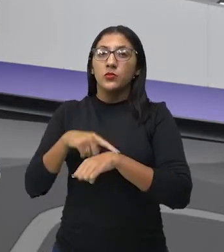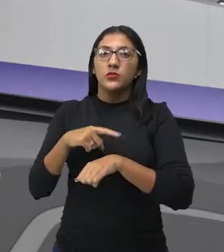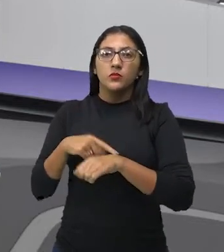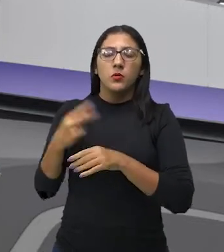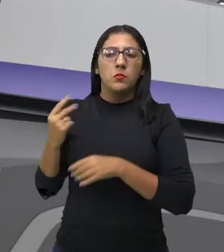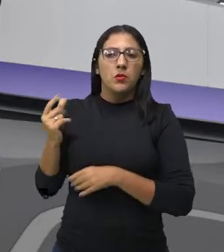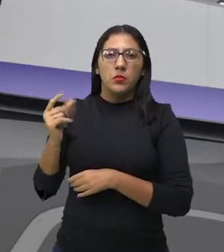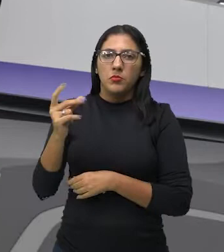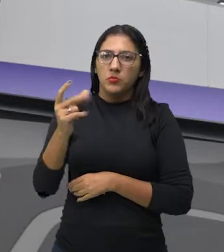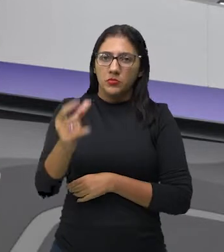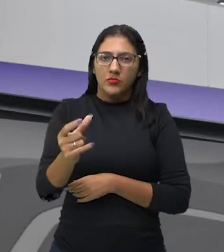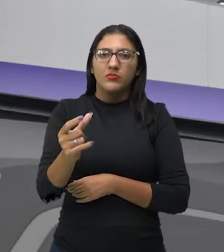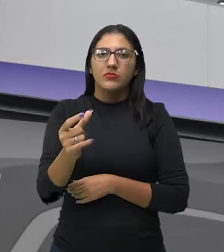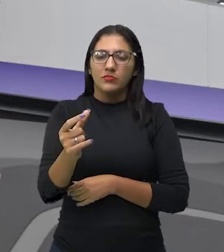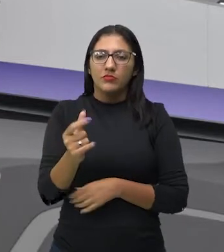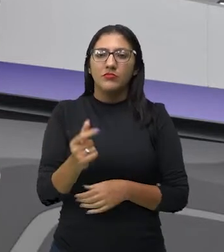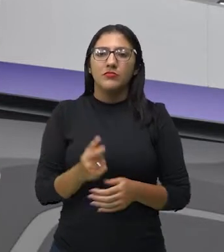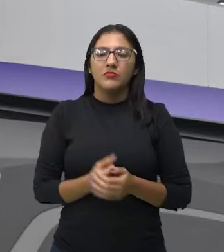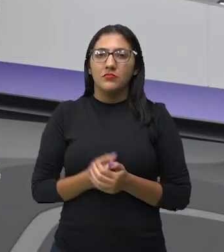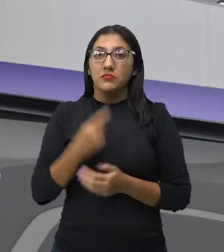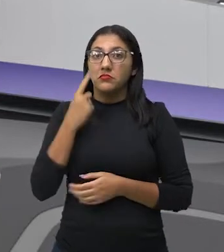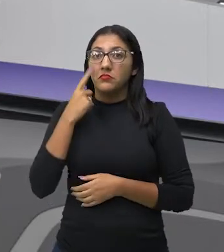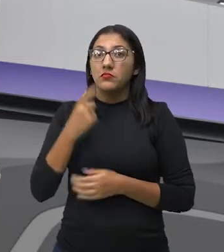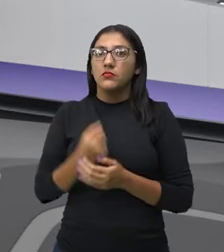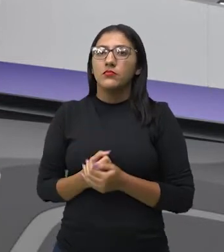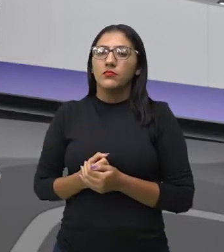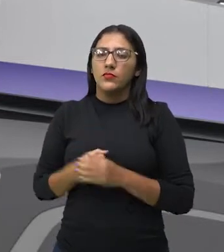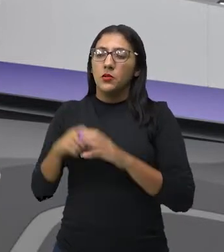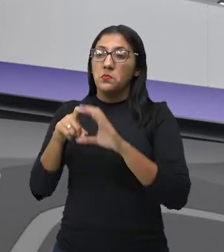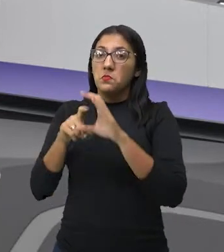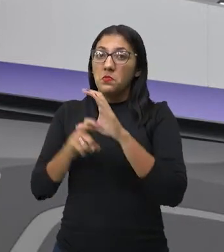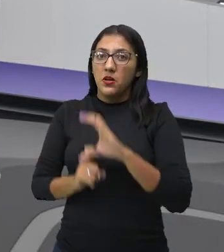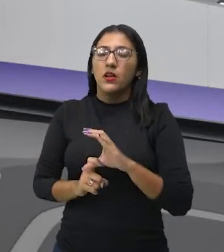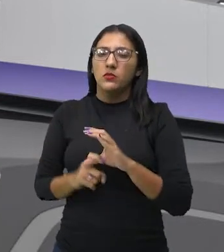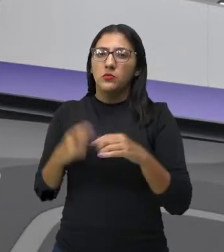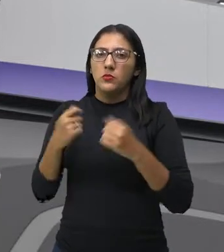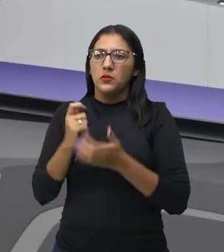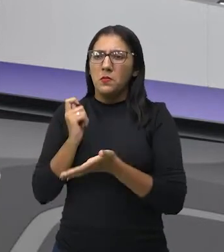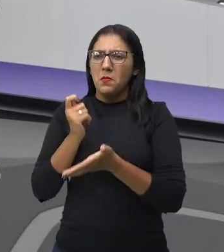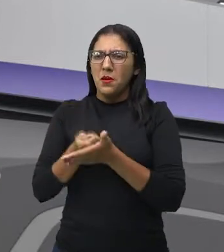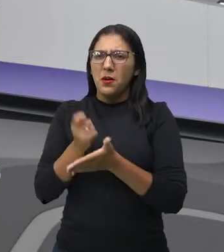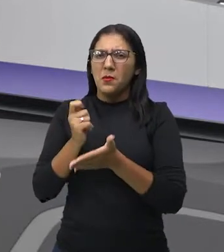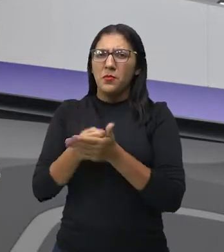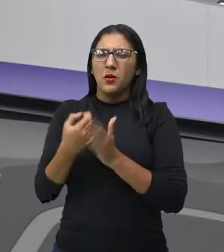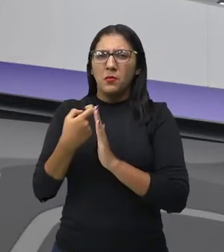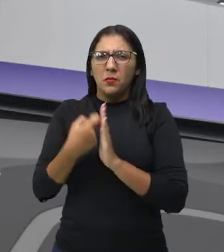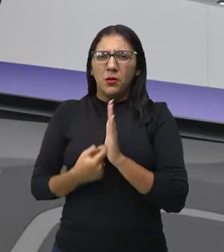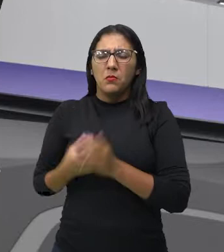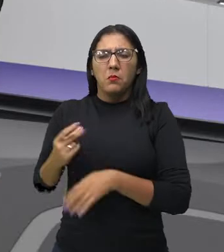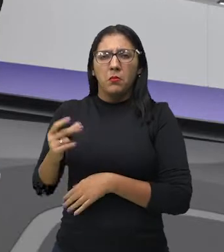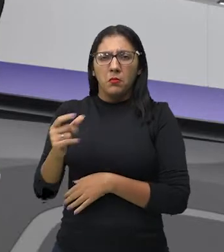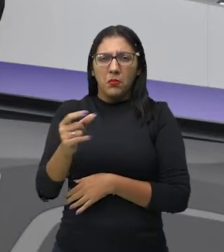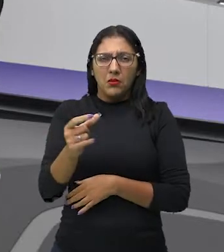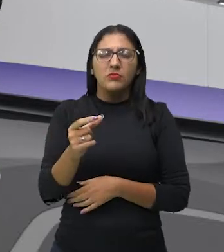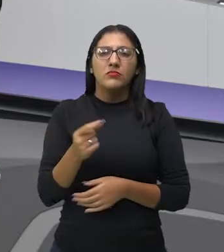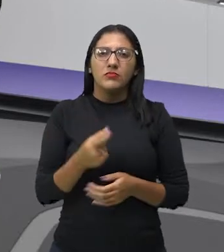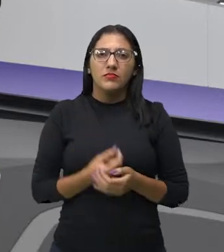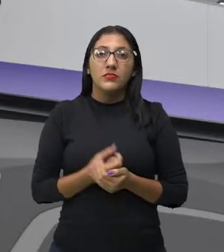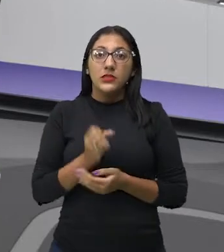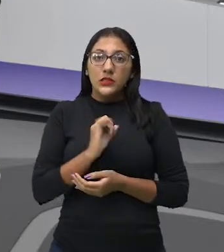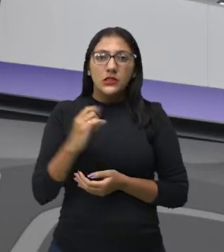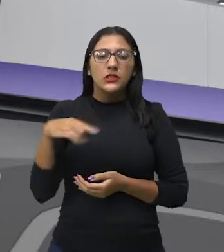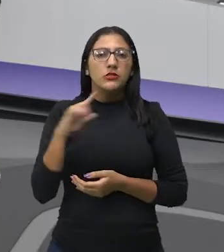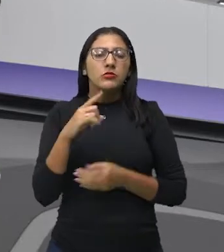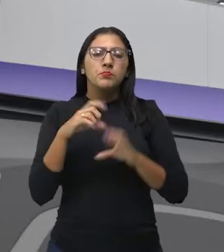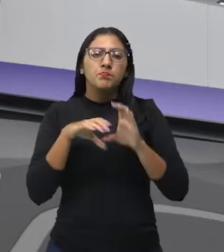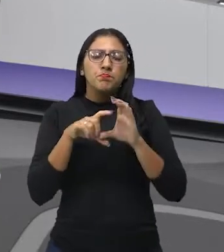durar o empréstimo. Olha só o que diz, eu fiz um empréstimo, pago o juro pelo tempo que durar o empréstimo. Claro, se você